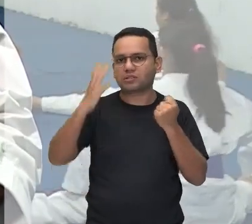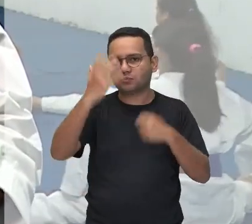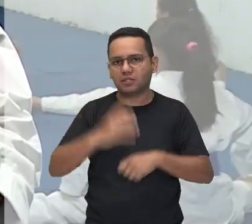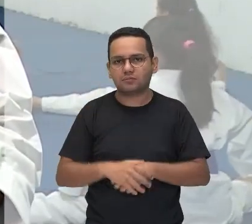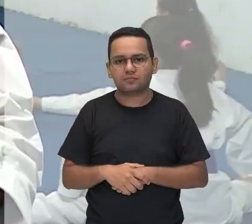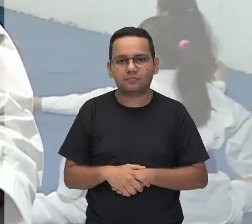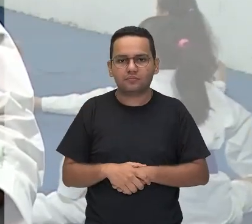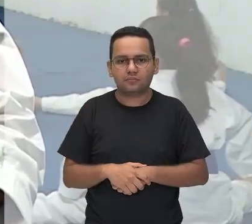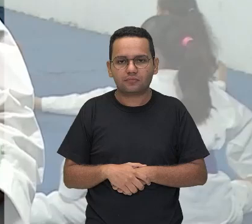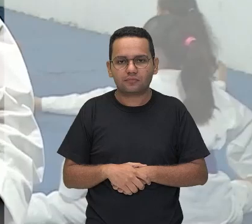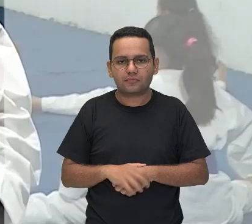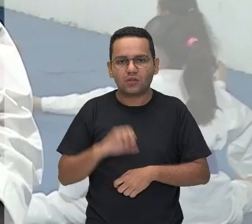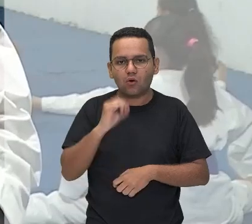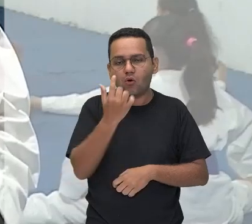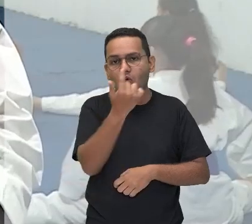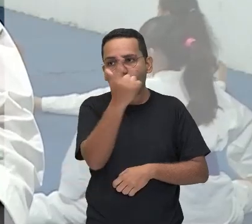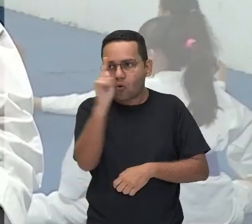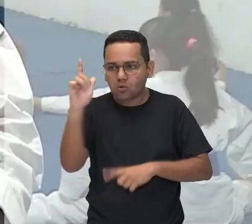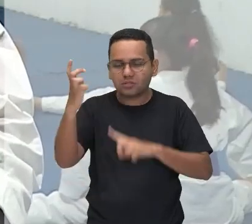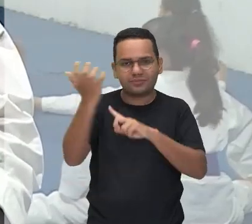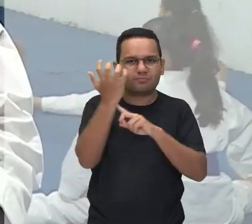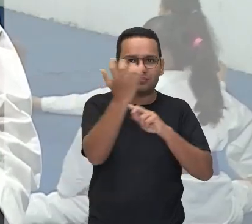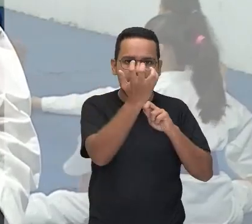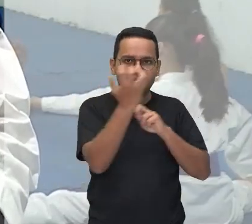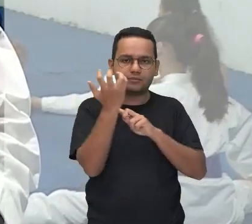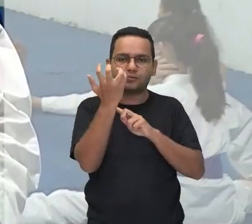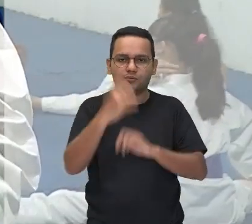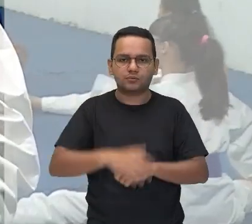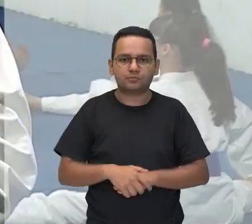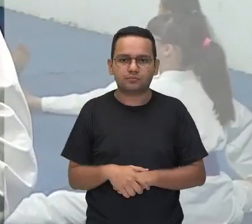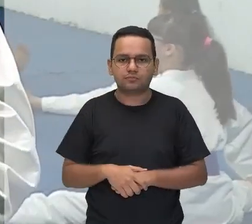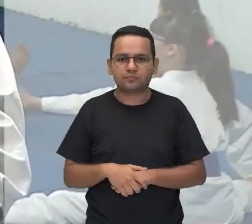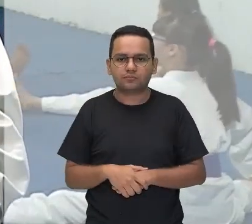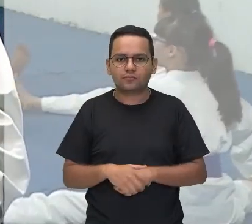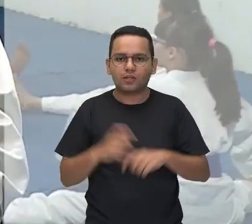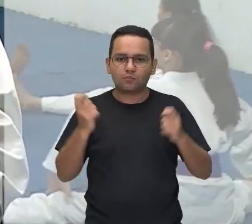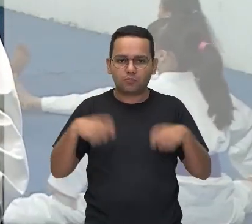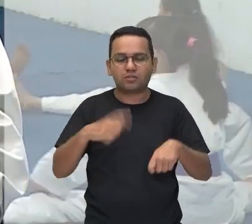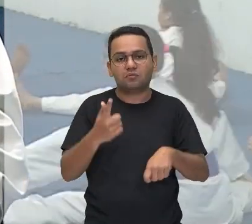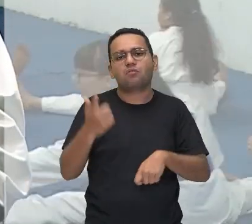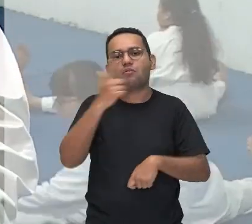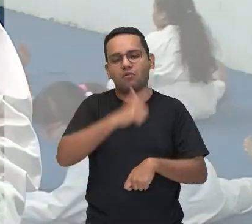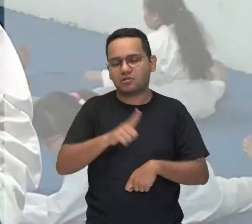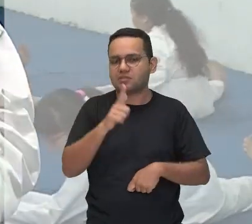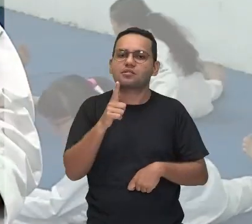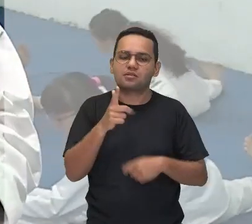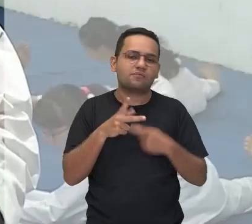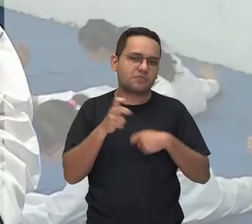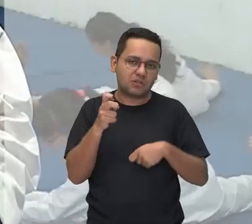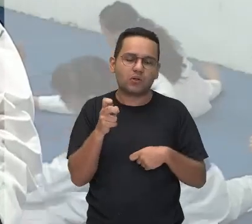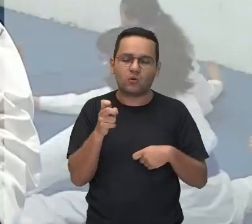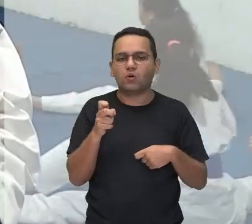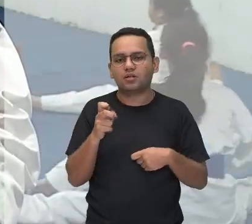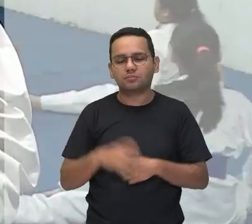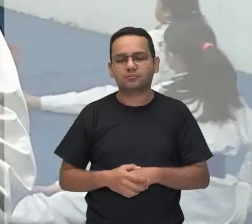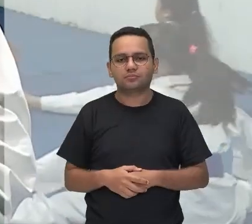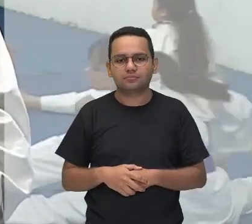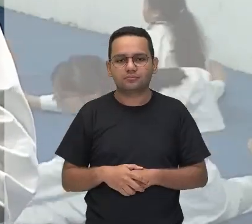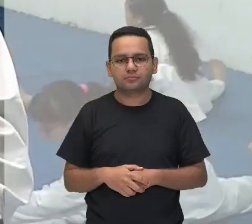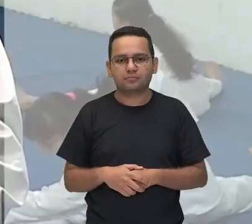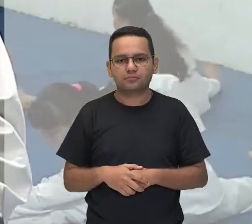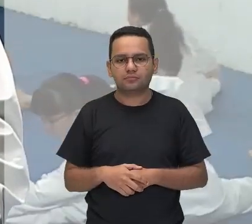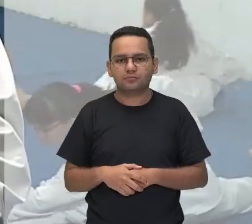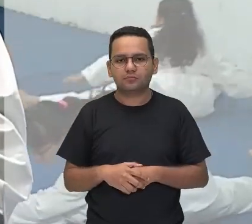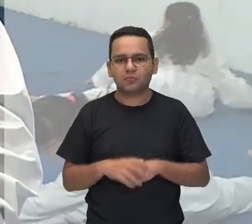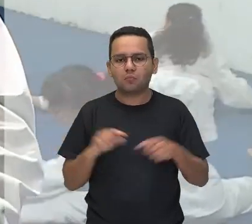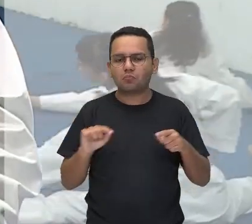até pressões externas e se sobressair em cima de seu adversário com toda essa pressão, fazendo dele um